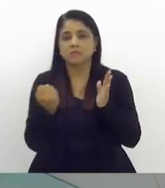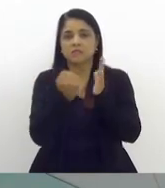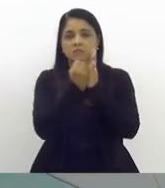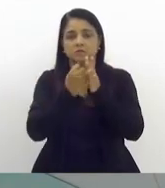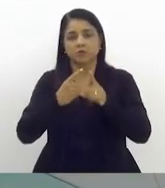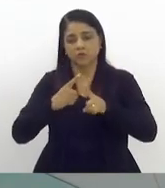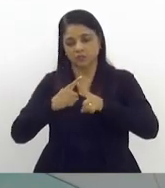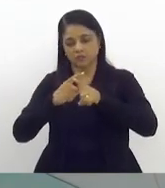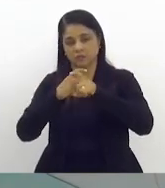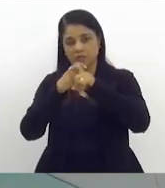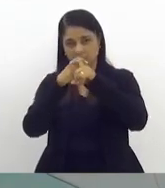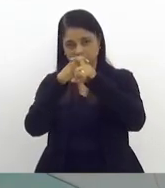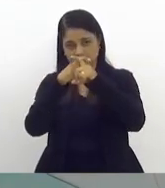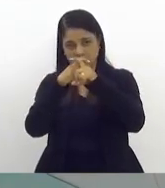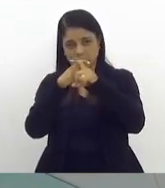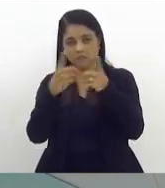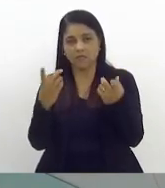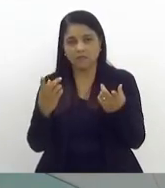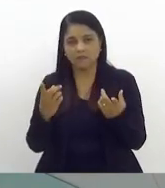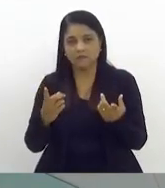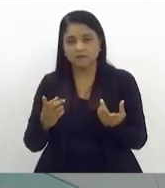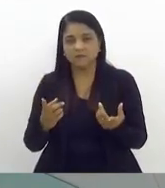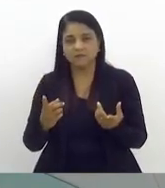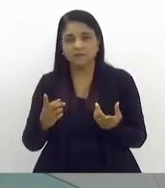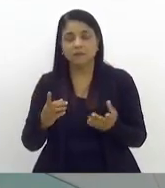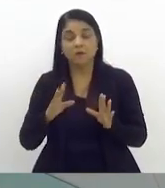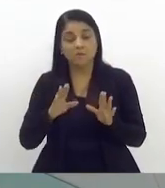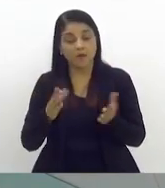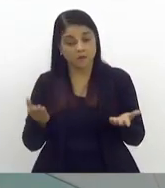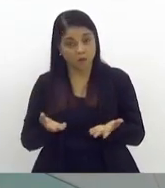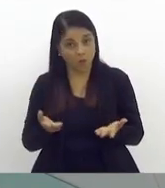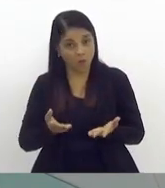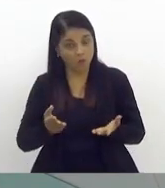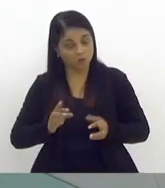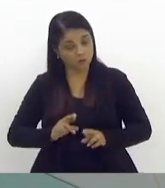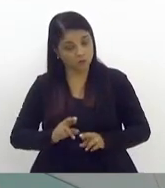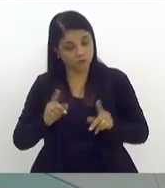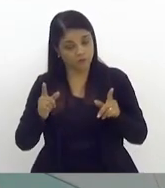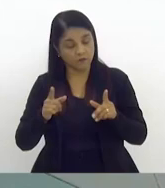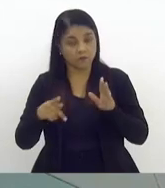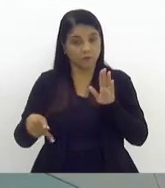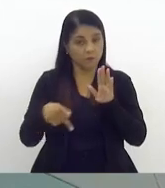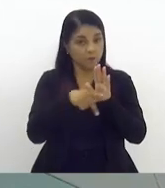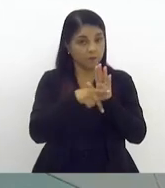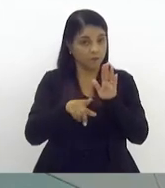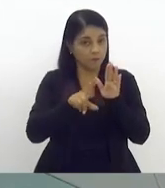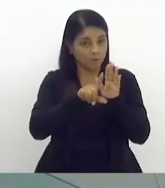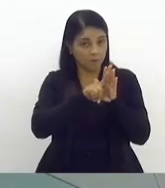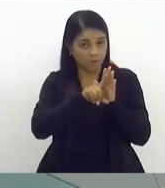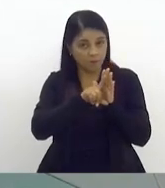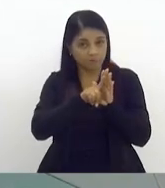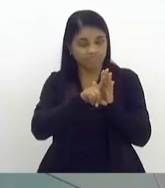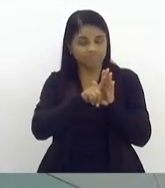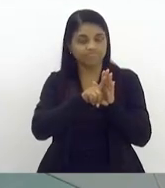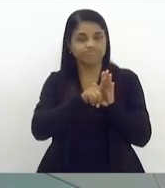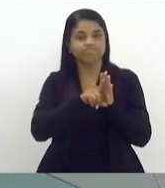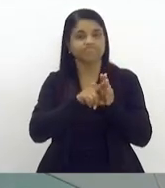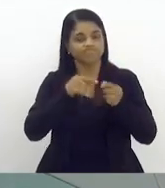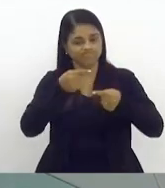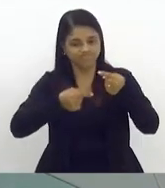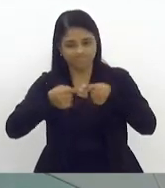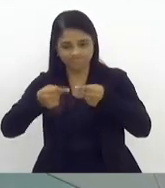assim. Mas o que a gente está ponderando é que é um projeto que levanta uma polêmica,